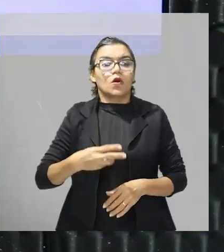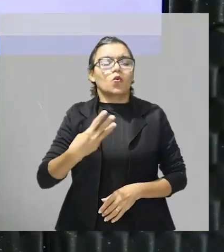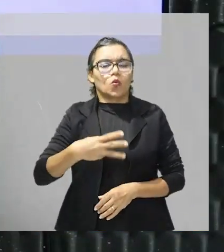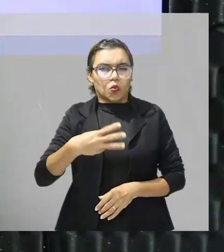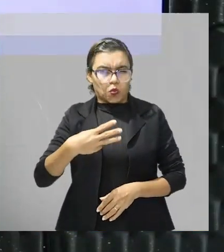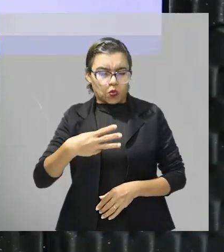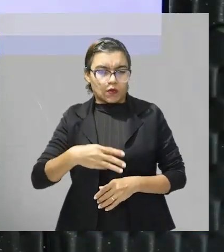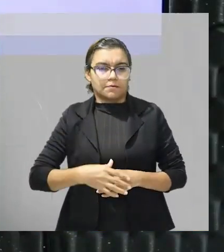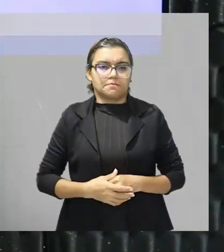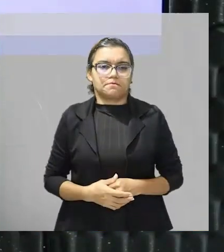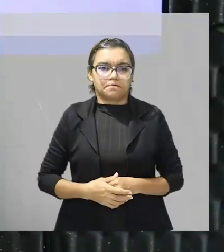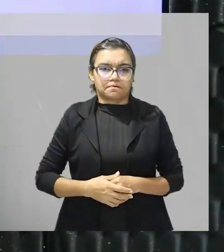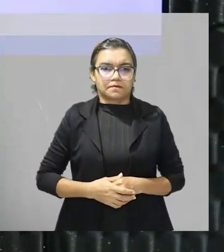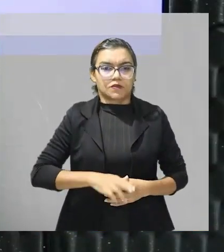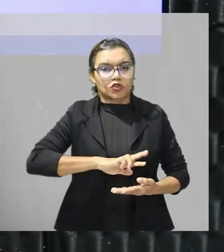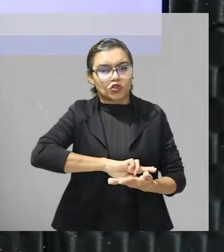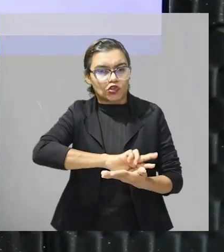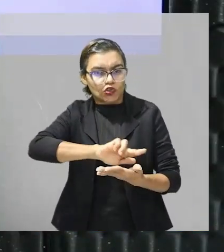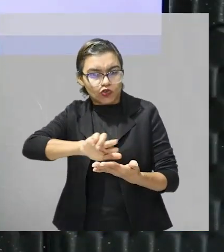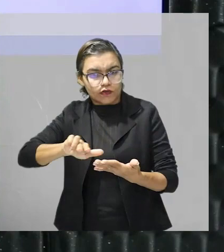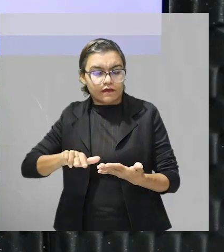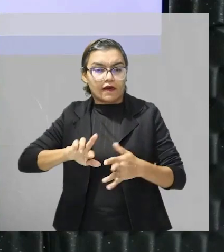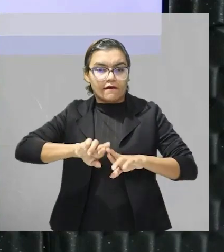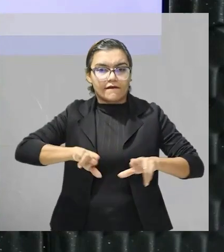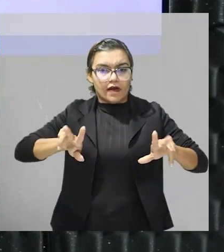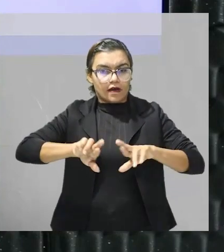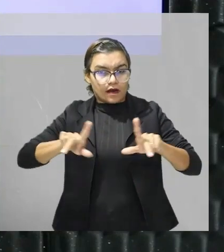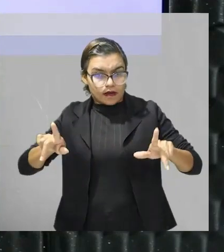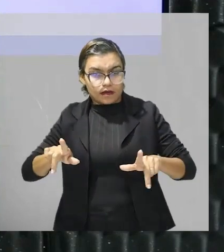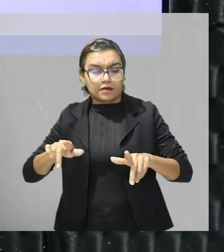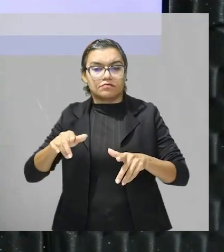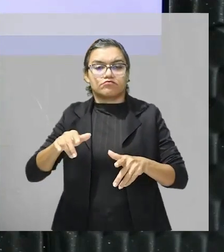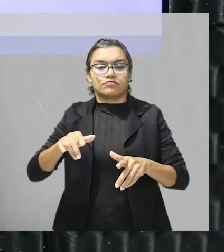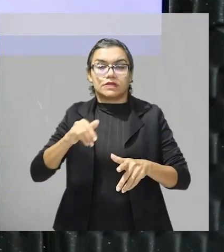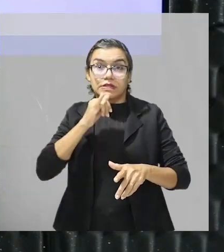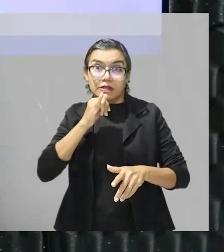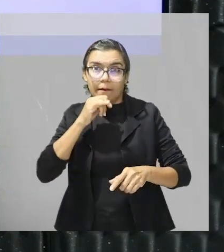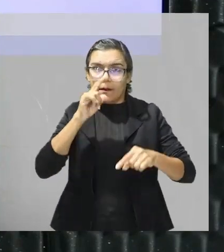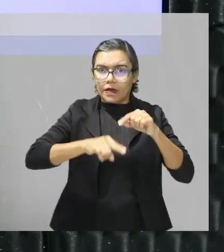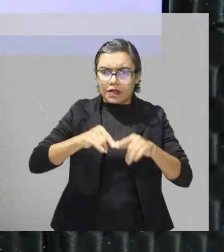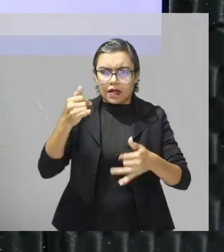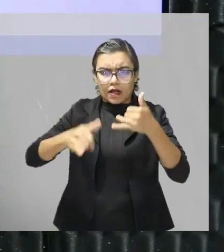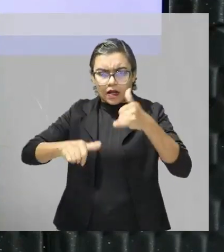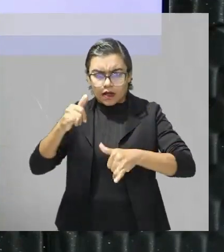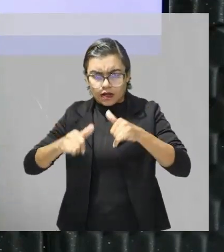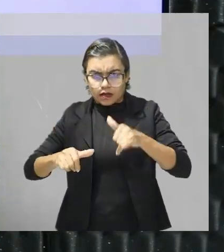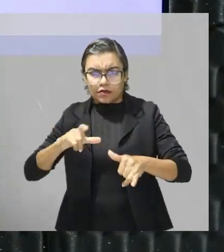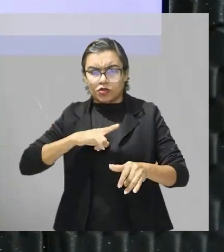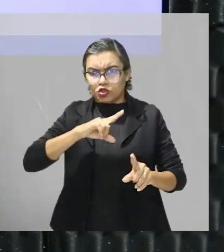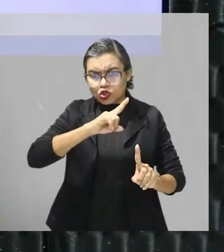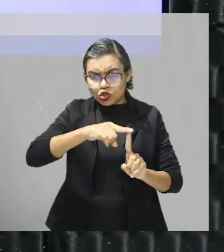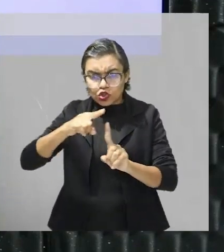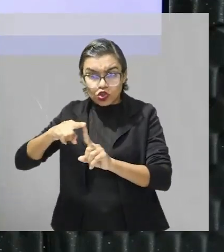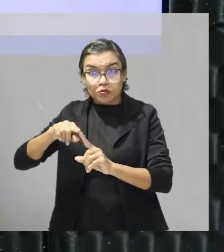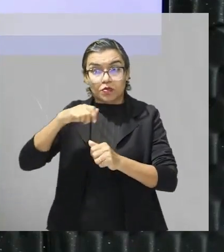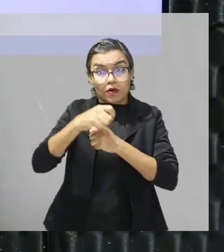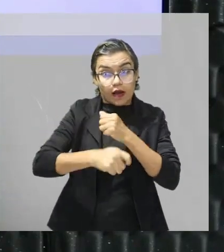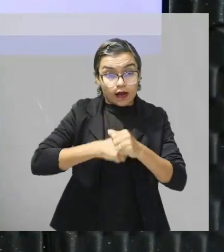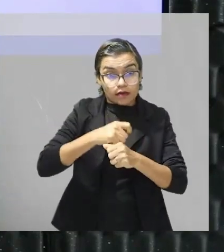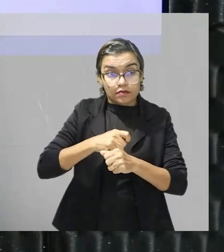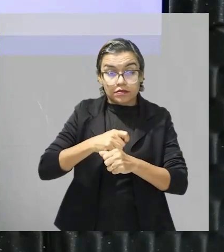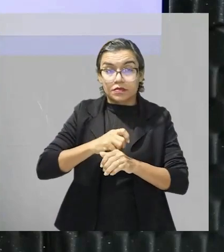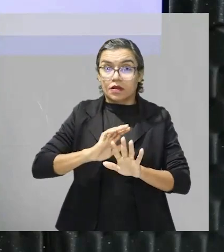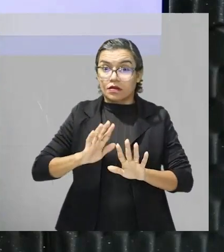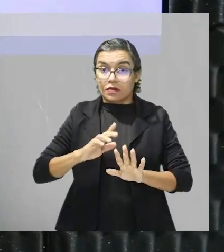tem diferentes tipos de átomos em particular seus átomos têm diferentes massas não nós temos também